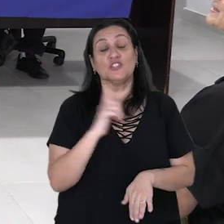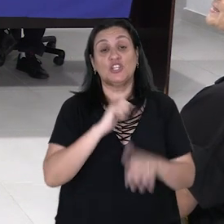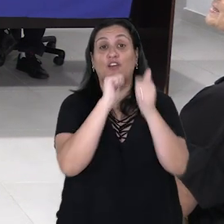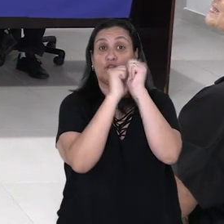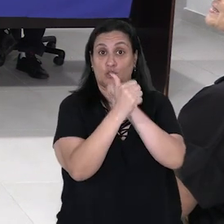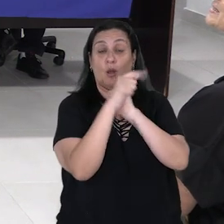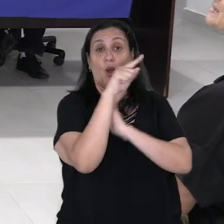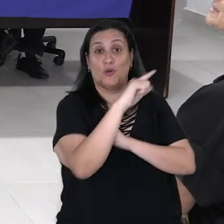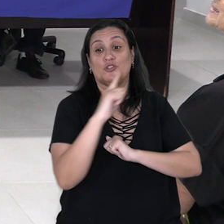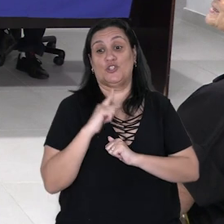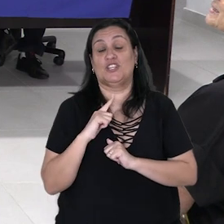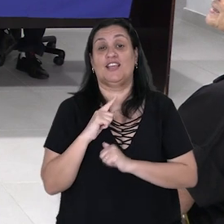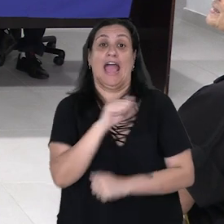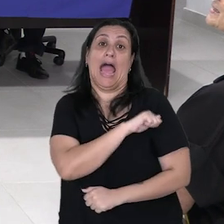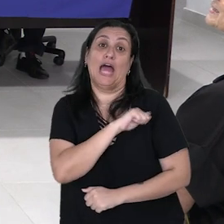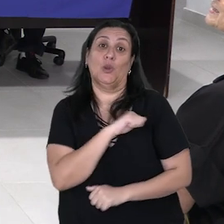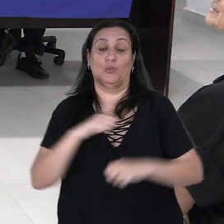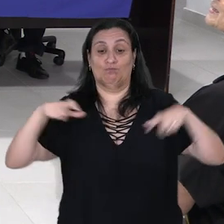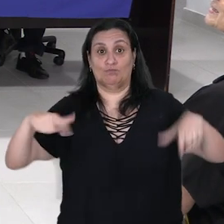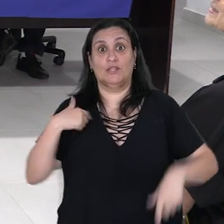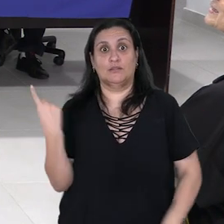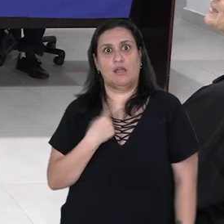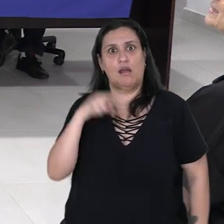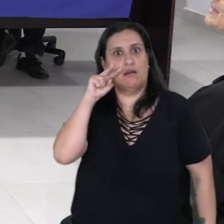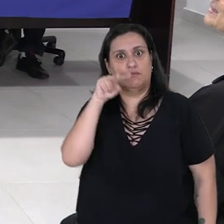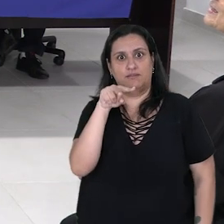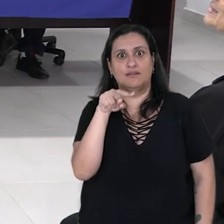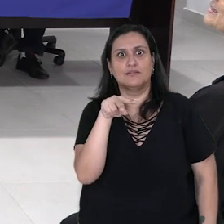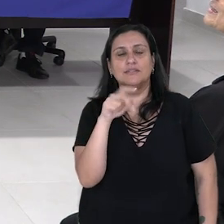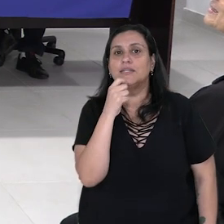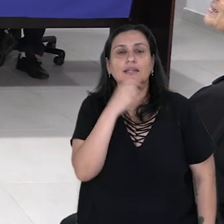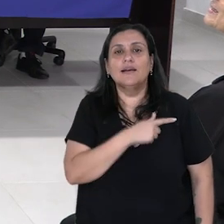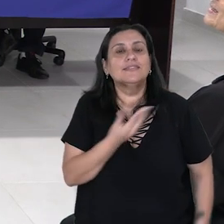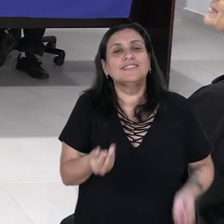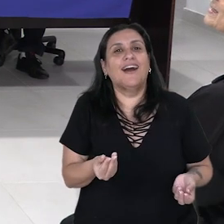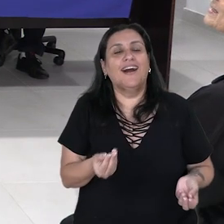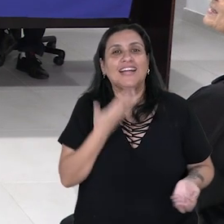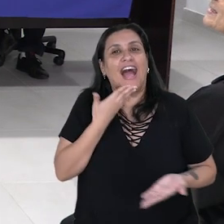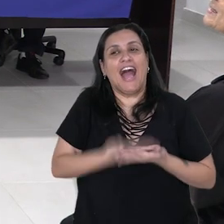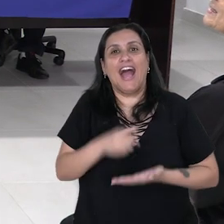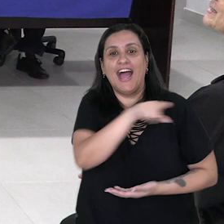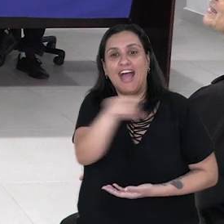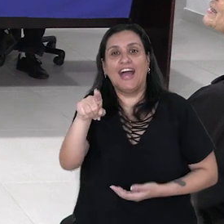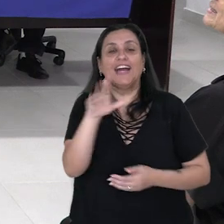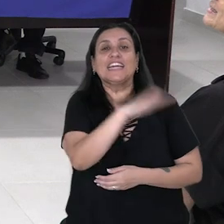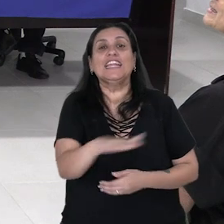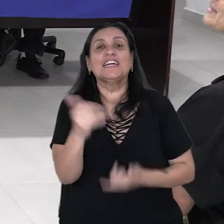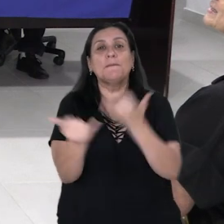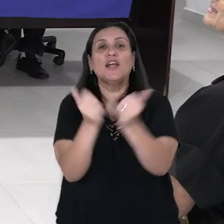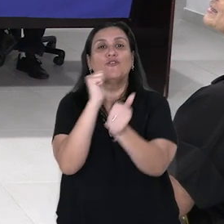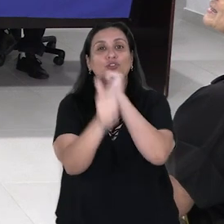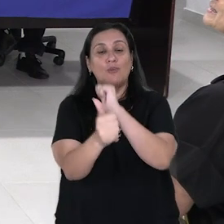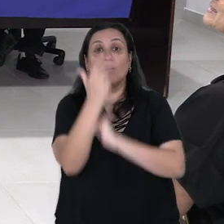jogo dos alunos de lá. E a gente ficava olhando, eu achava aquilo, eu falei, caramba, cara, eles estão se divertindo